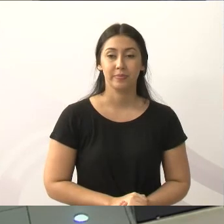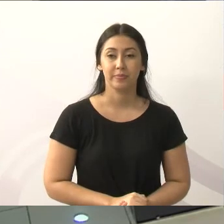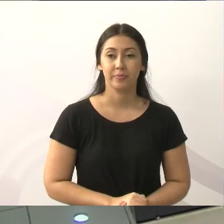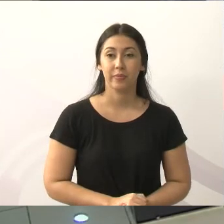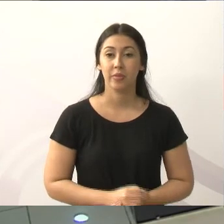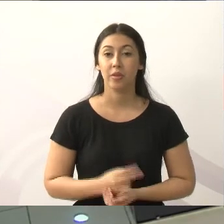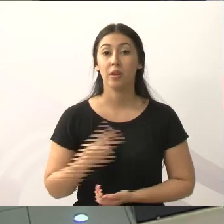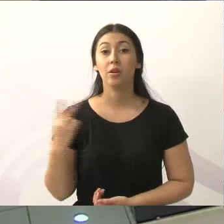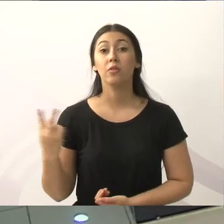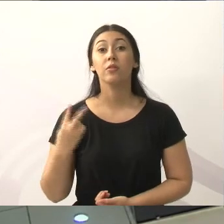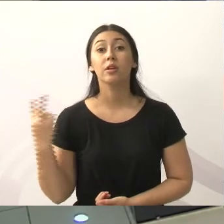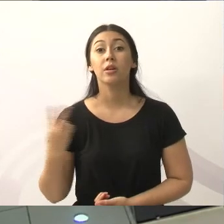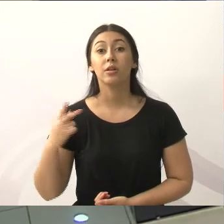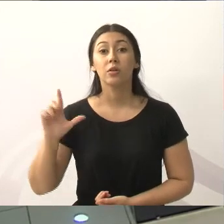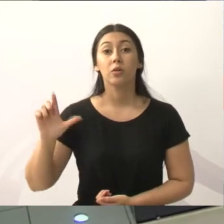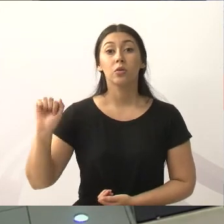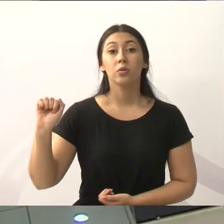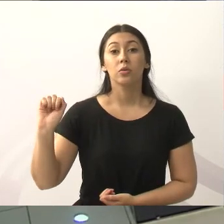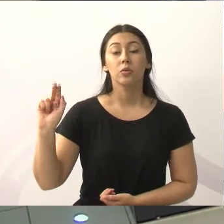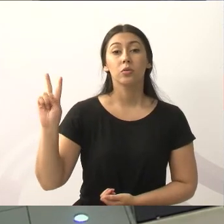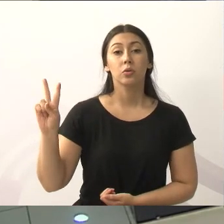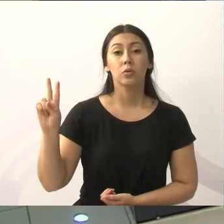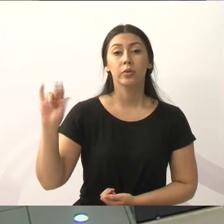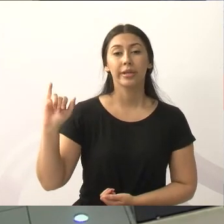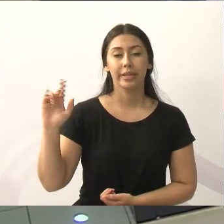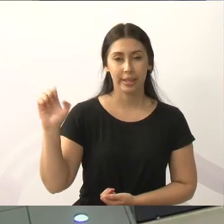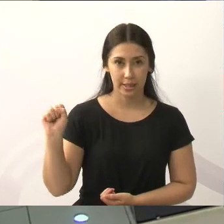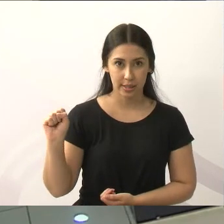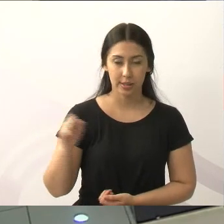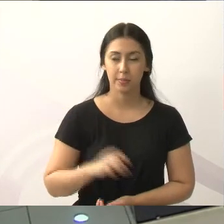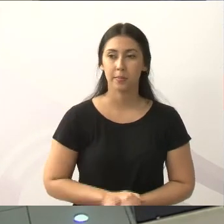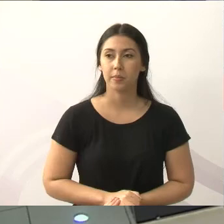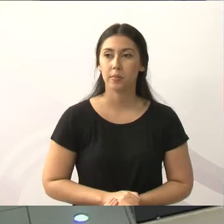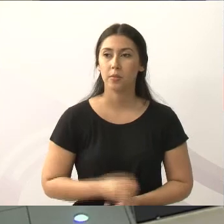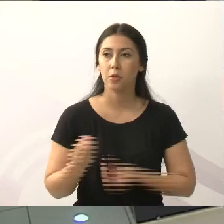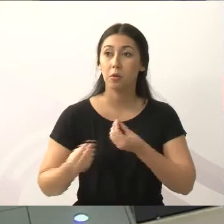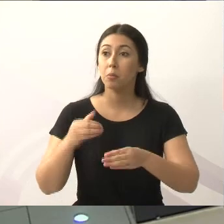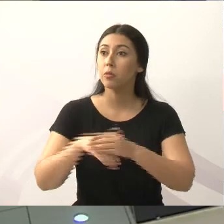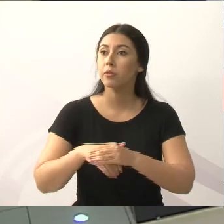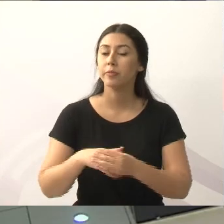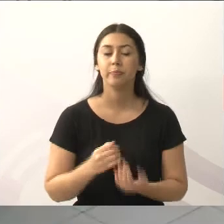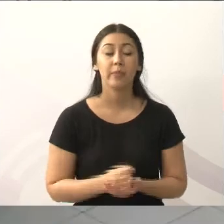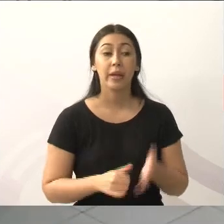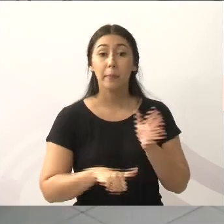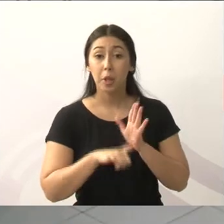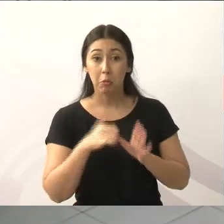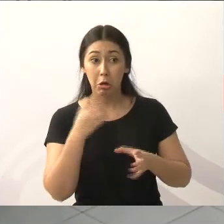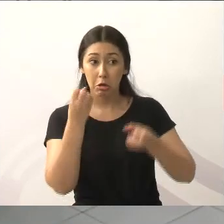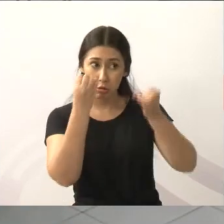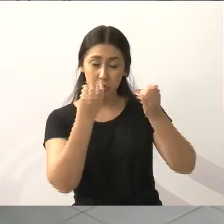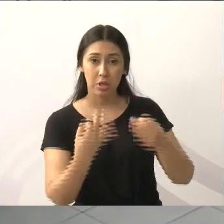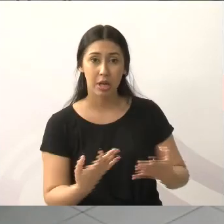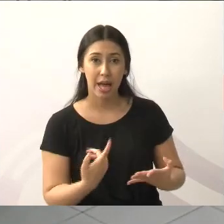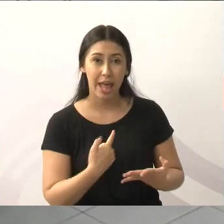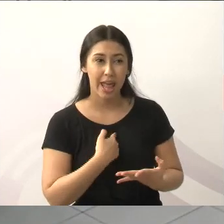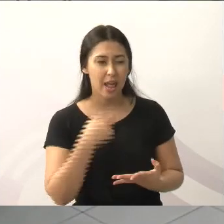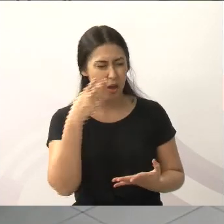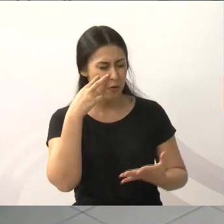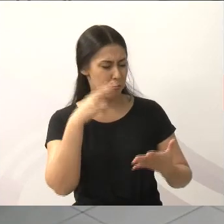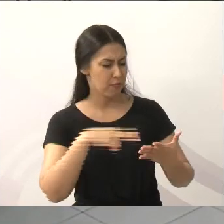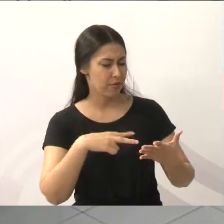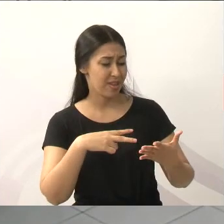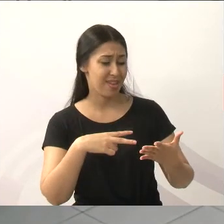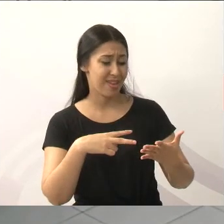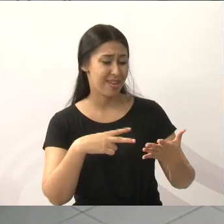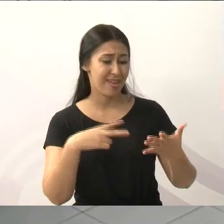Como vota o vereador Luiz Flávio? Só justificando o voto, de fato, quando eu olhei o projeto, eu vi que não podia ser acumulado,